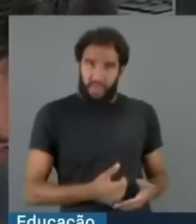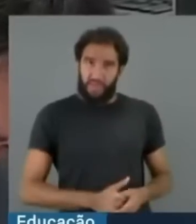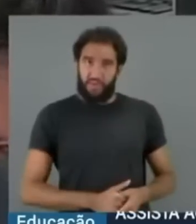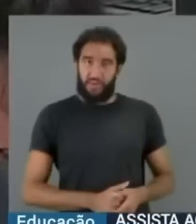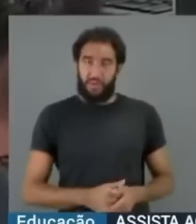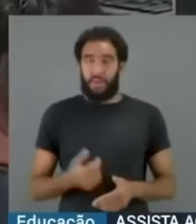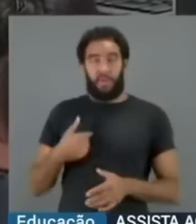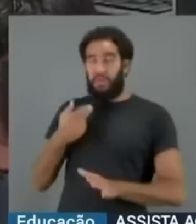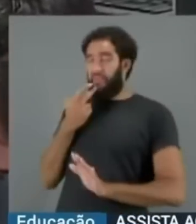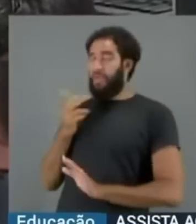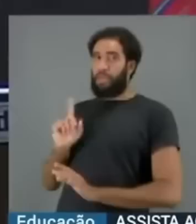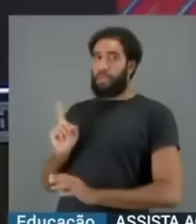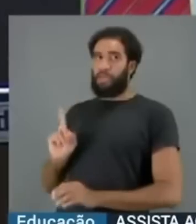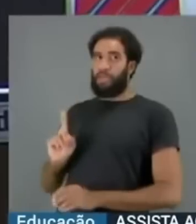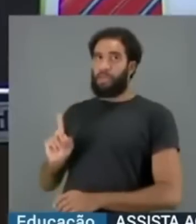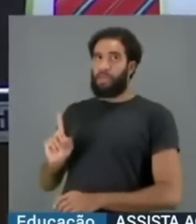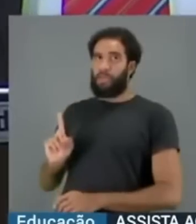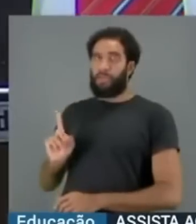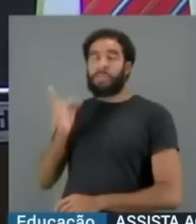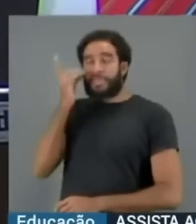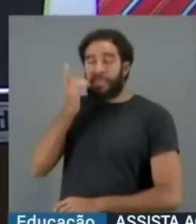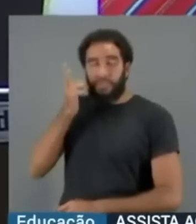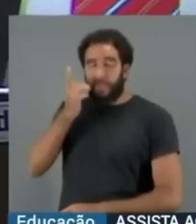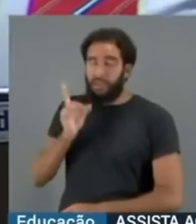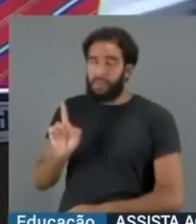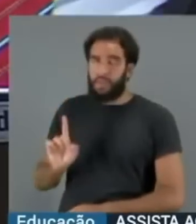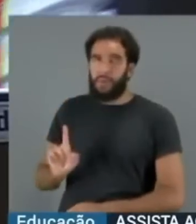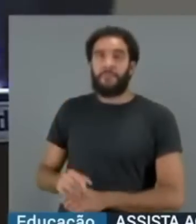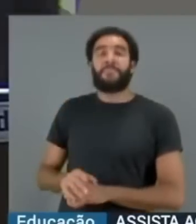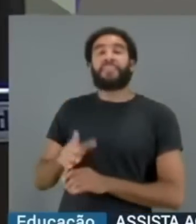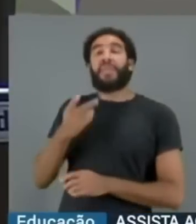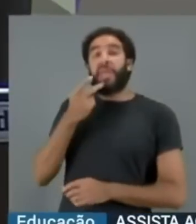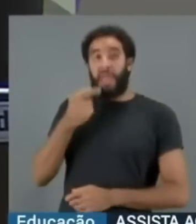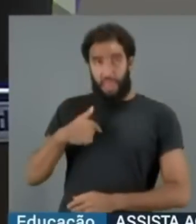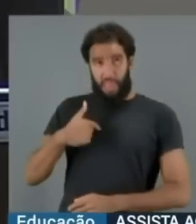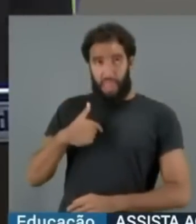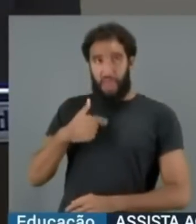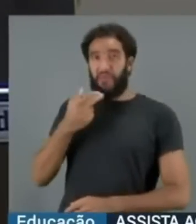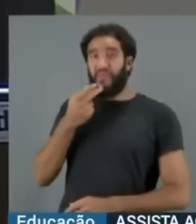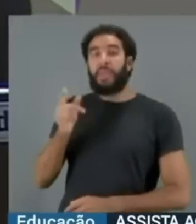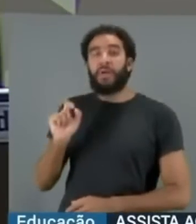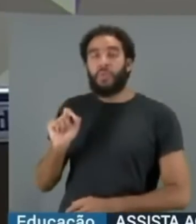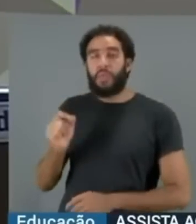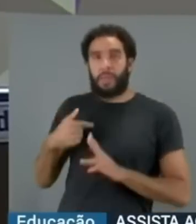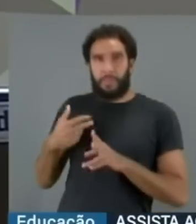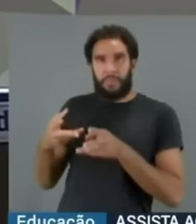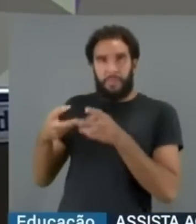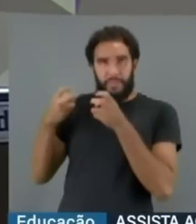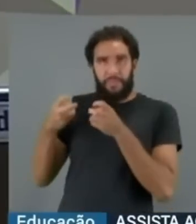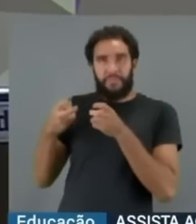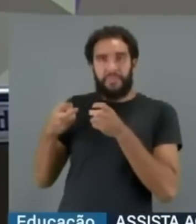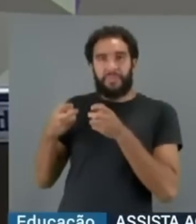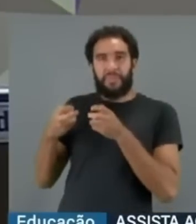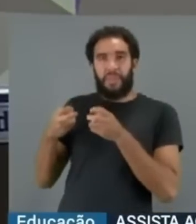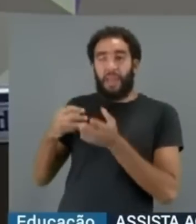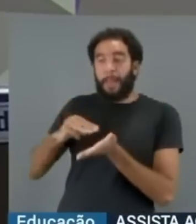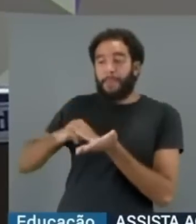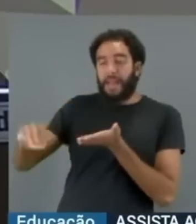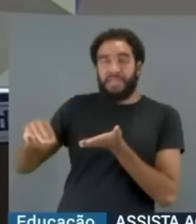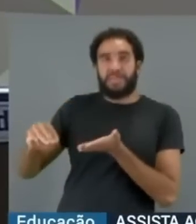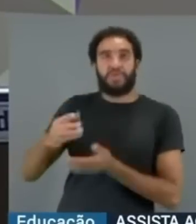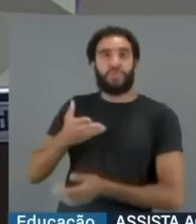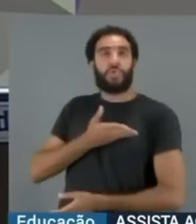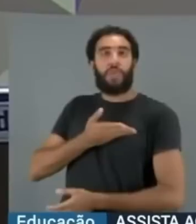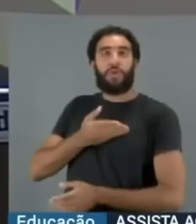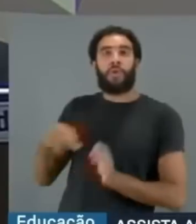Eu não disse isso, senadora, deputada. O que eu disse foi o seguinte, embaixo a senhora observa a próxima mensagem, diz, mensagem recebida de amigo do